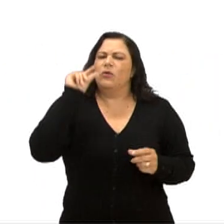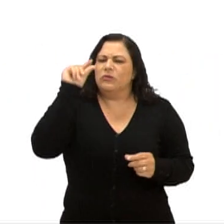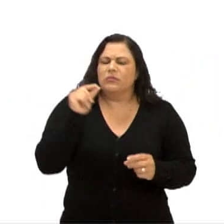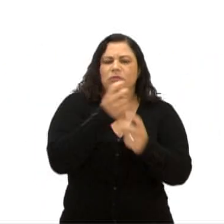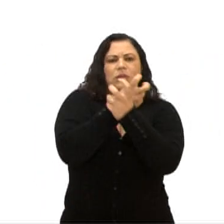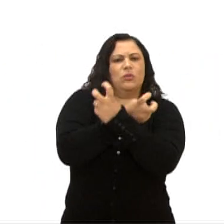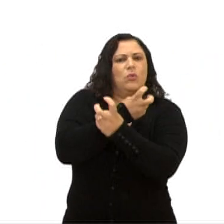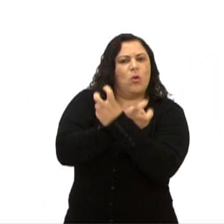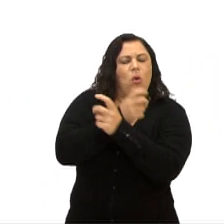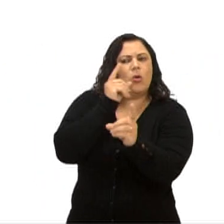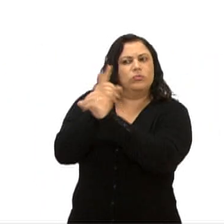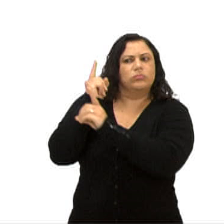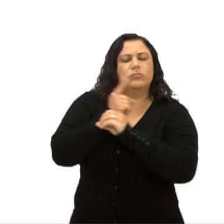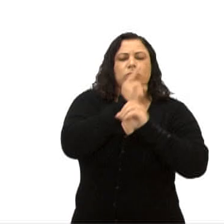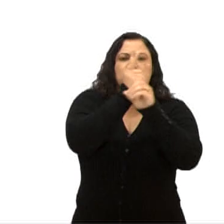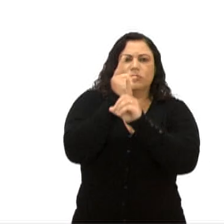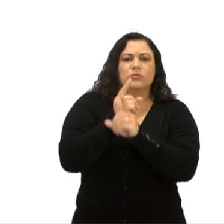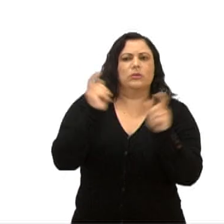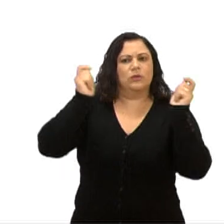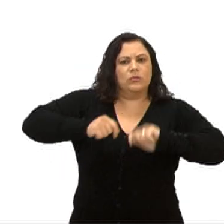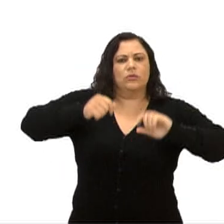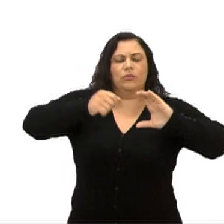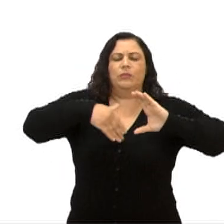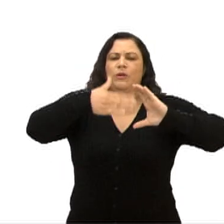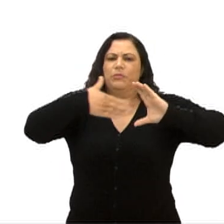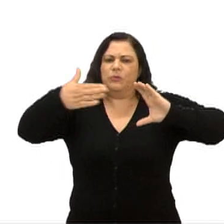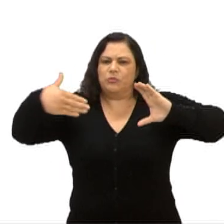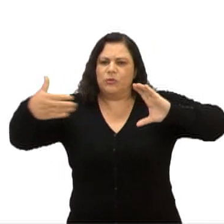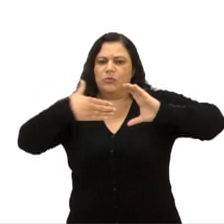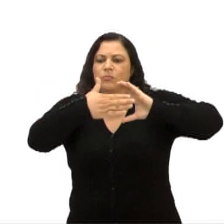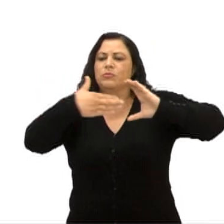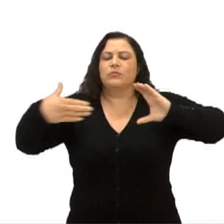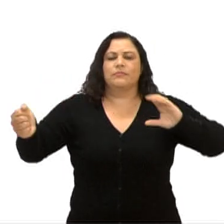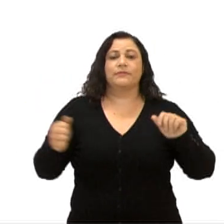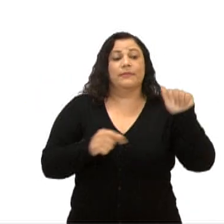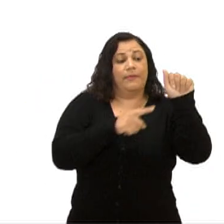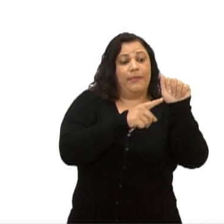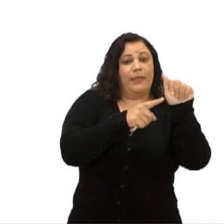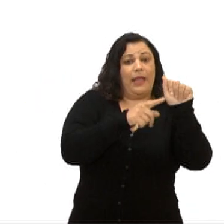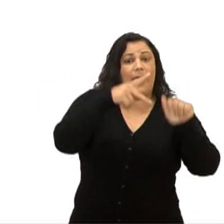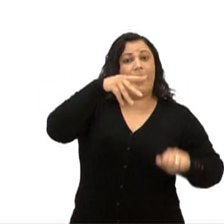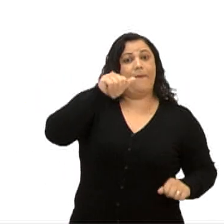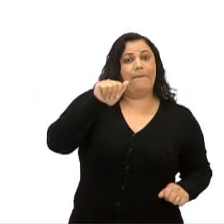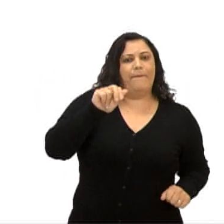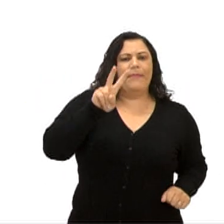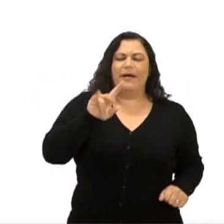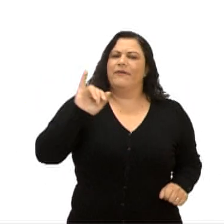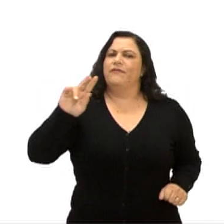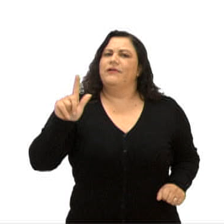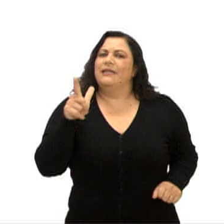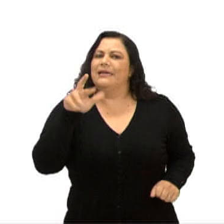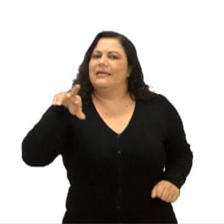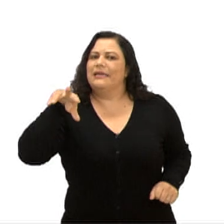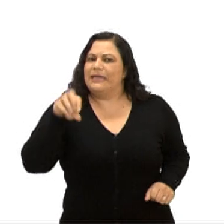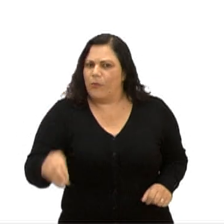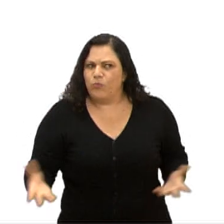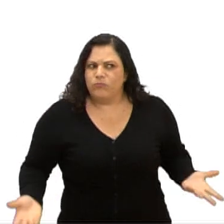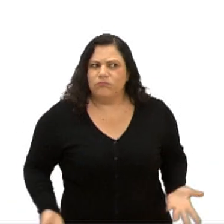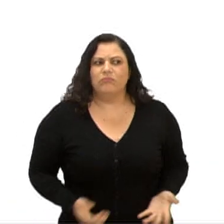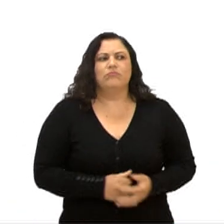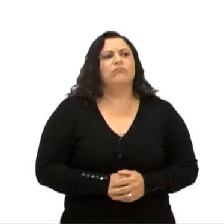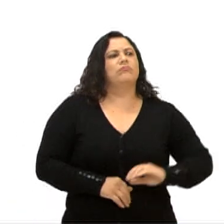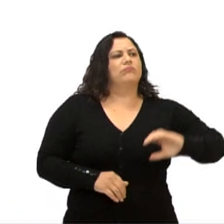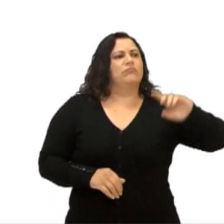média têm a função de transmitir as vibrações sonoras. Letra A, do pavilhão para o nervo auditivo. Letra B,